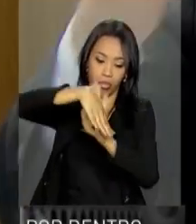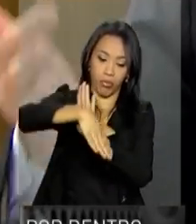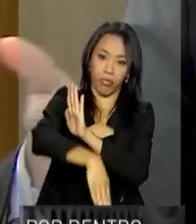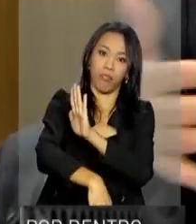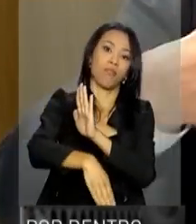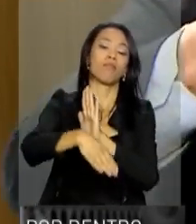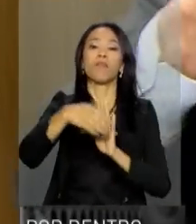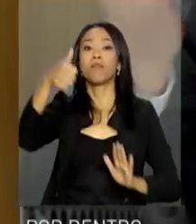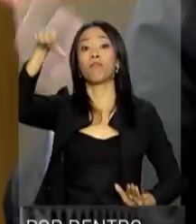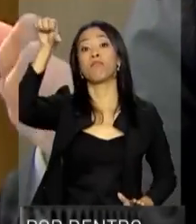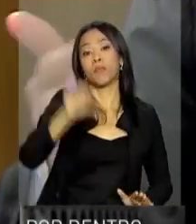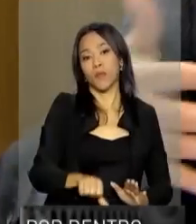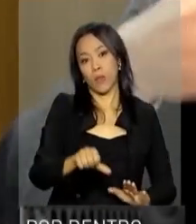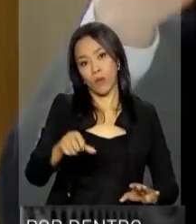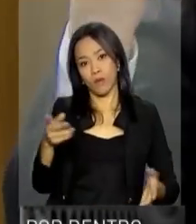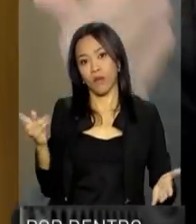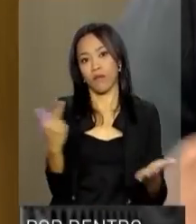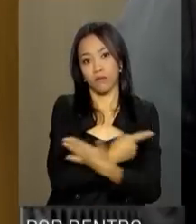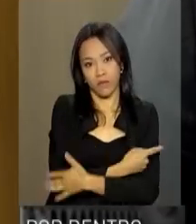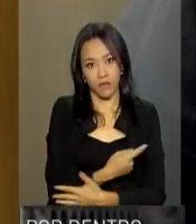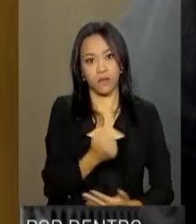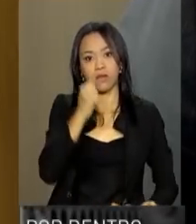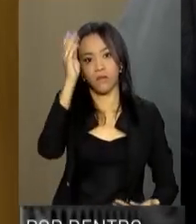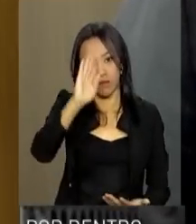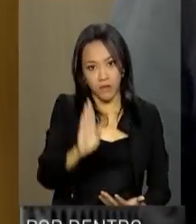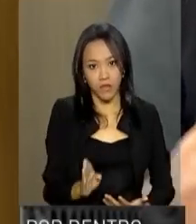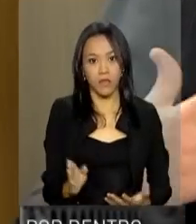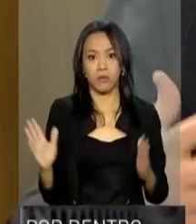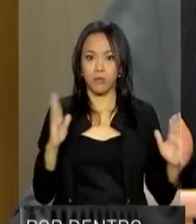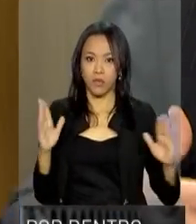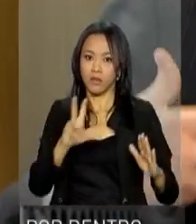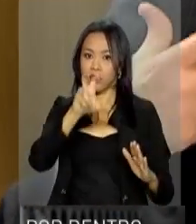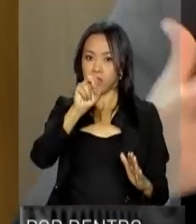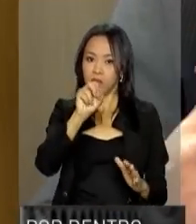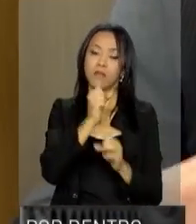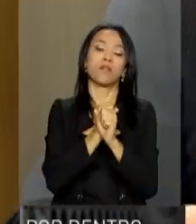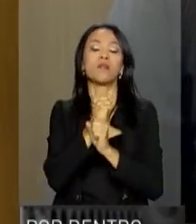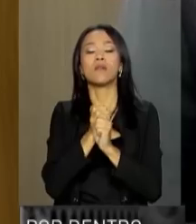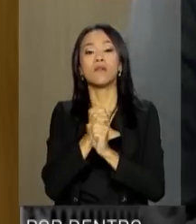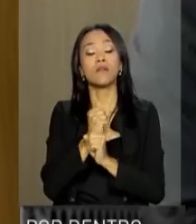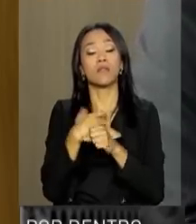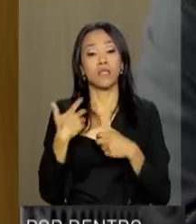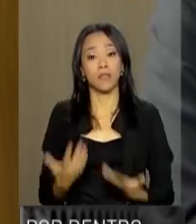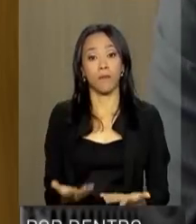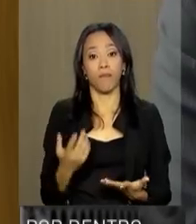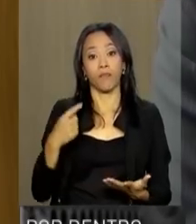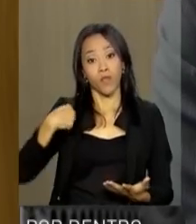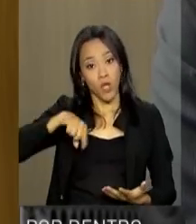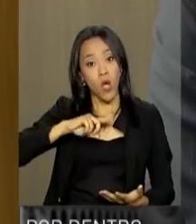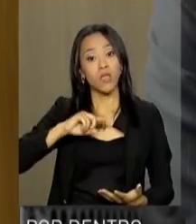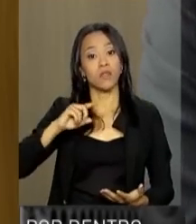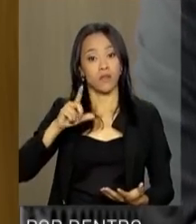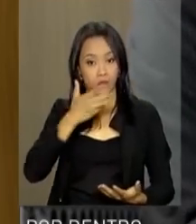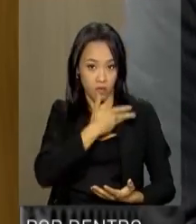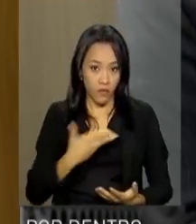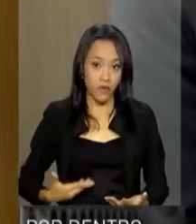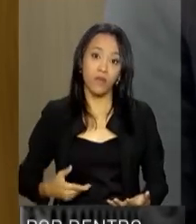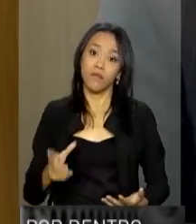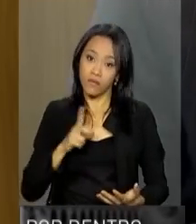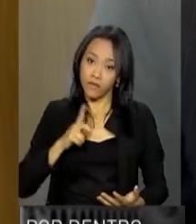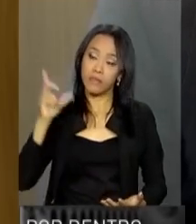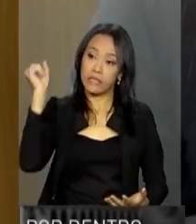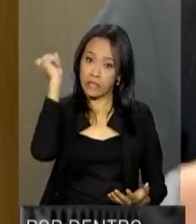pior crise pela recessão que nós vimos nos últimos 50 anos então dentro disso nós tivemos dificuldades é agora